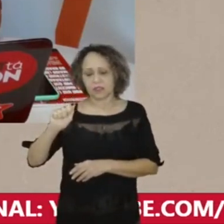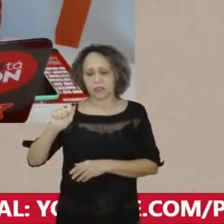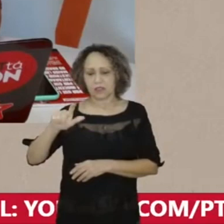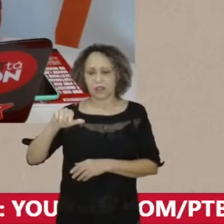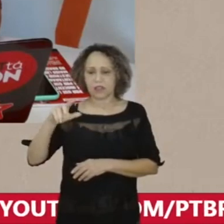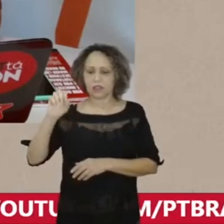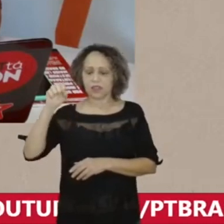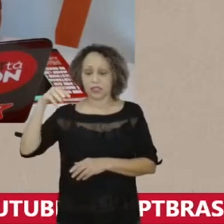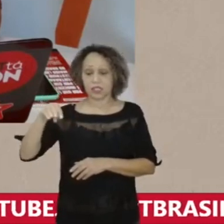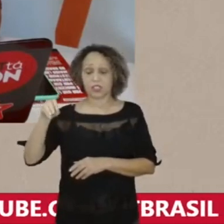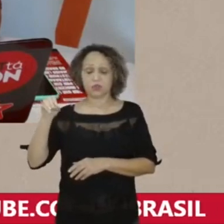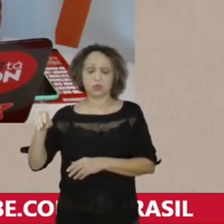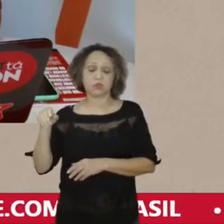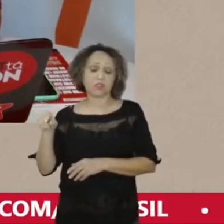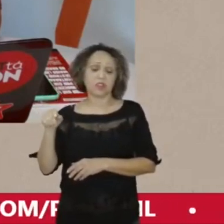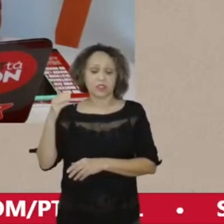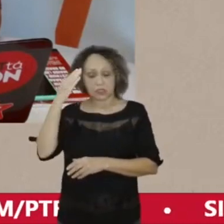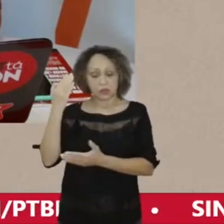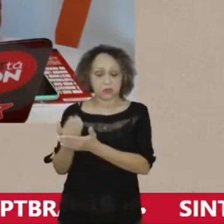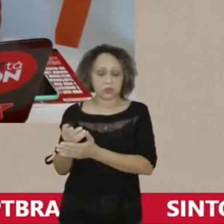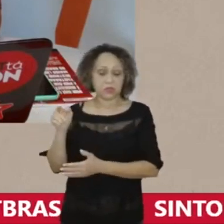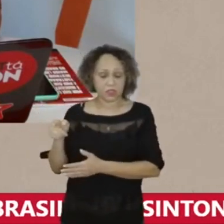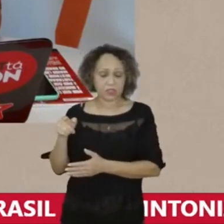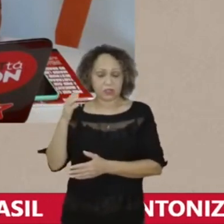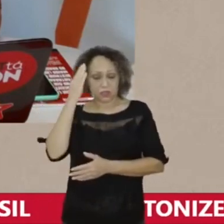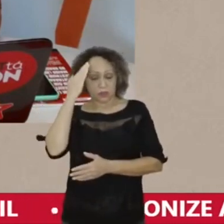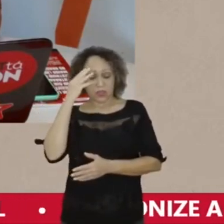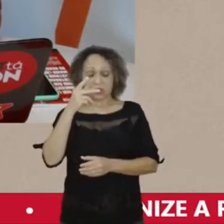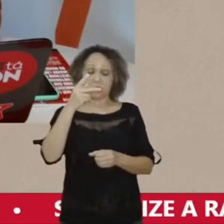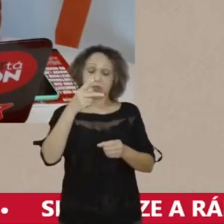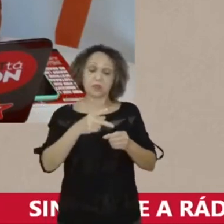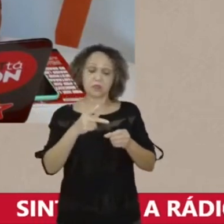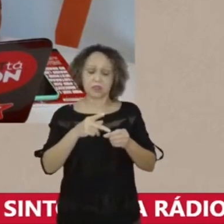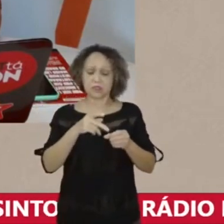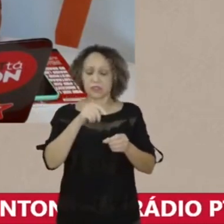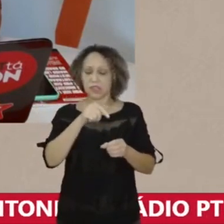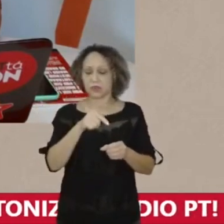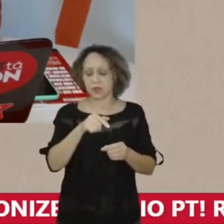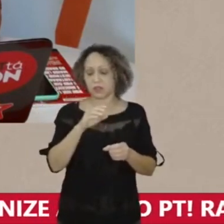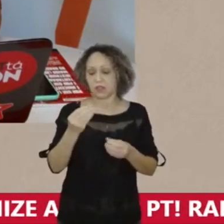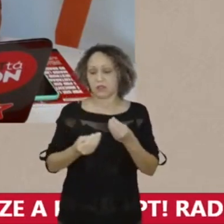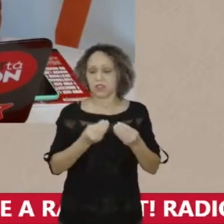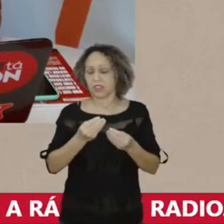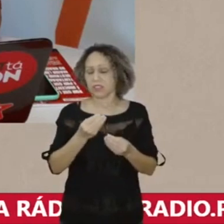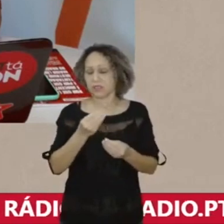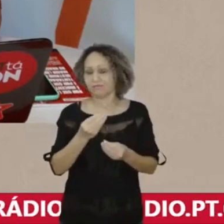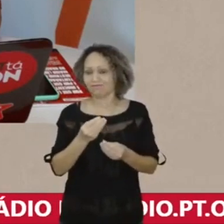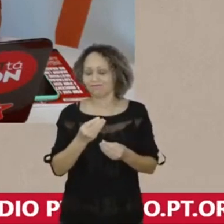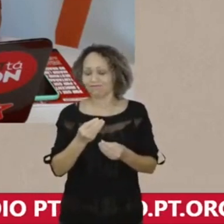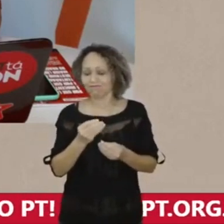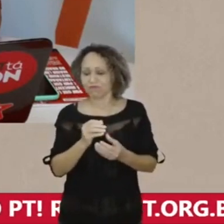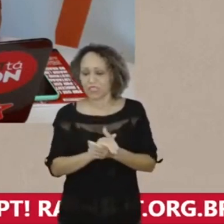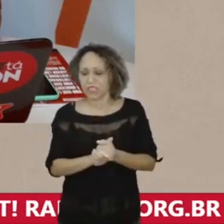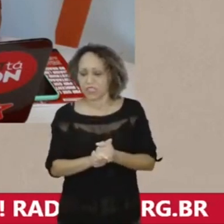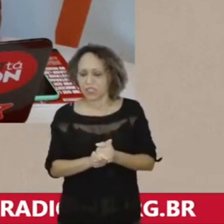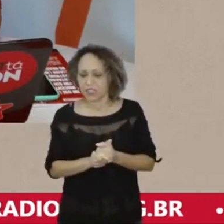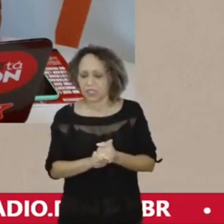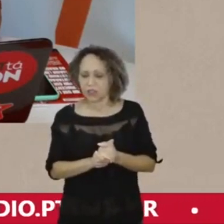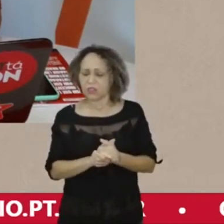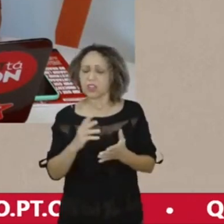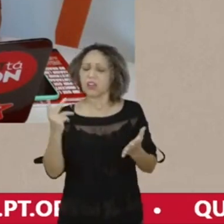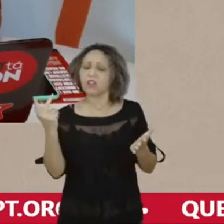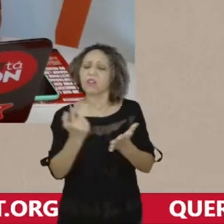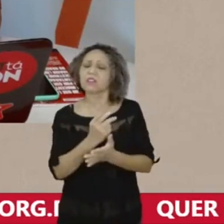mesmo sendo a União a sua acionista majoritária. E em relação aos governos do PT, o que ocorria